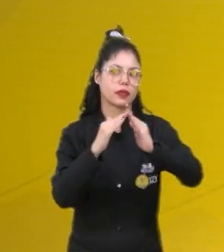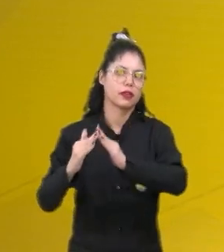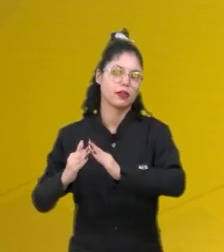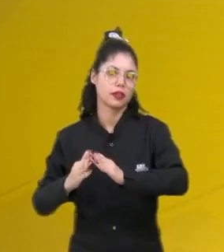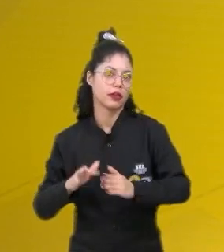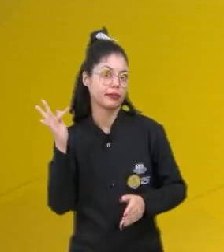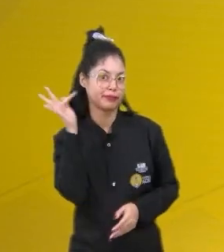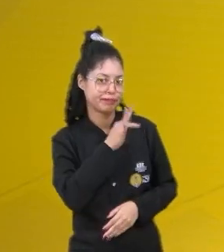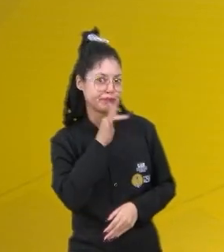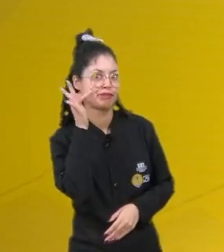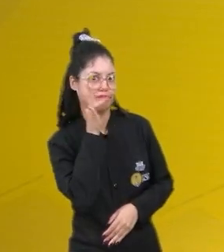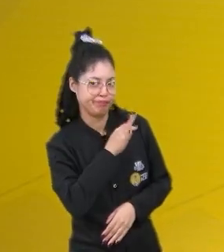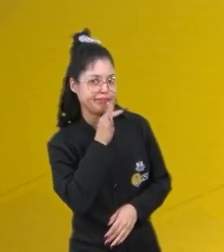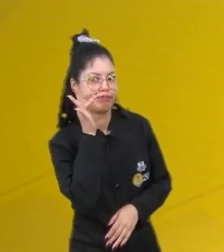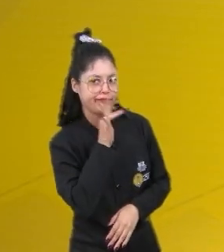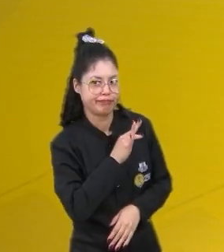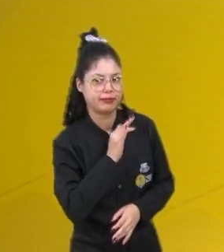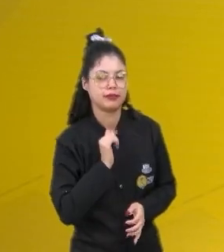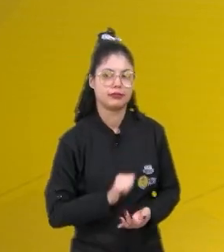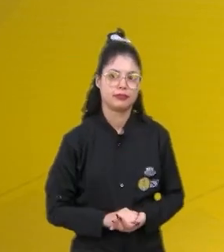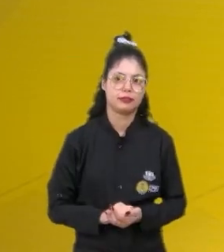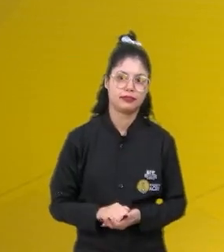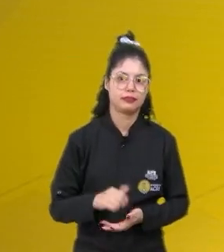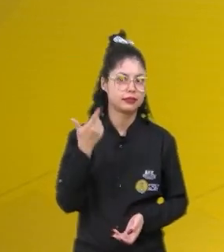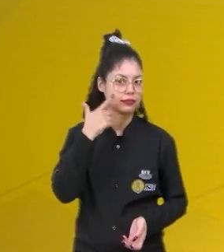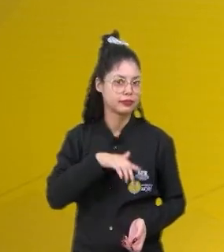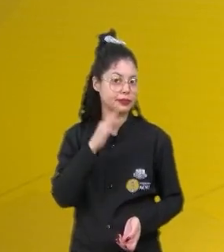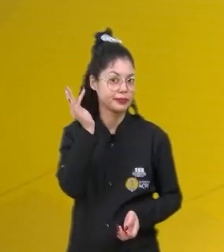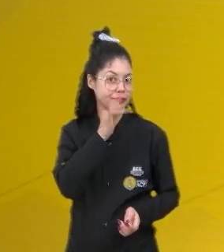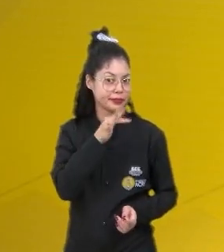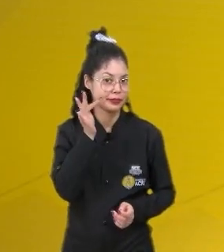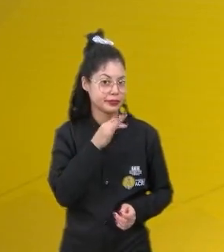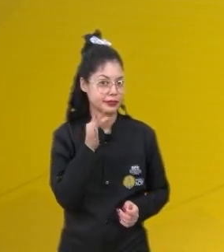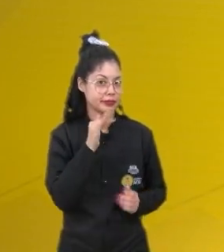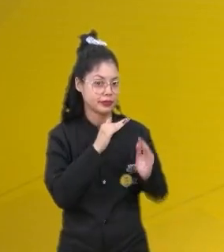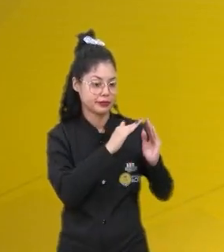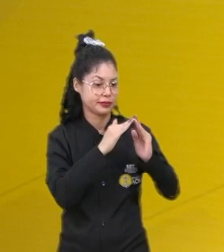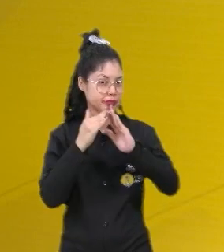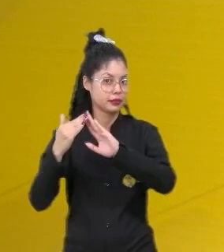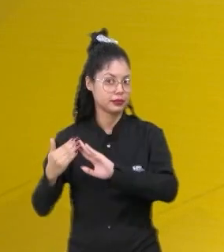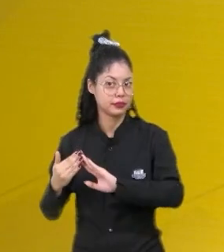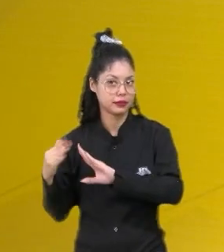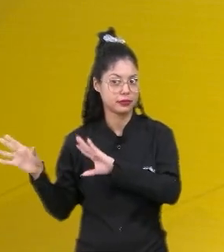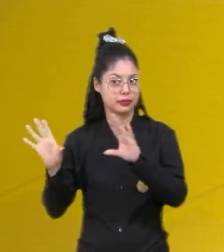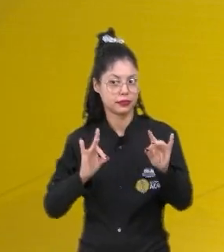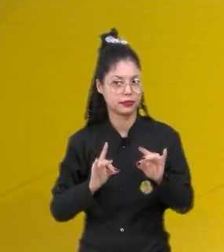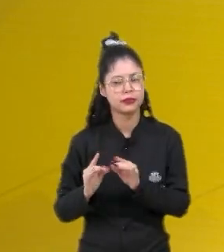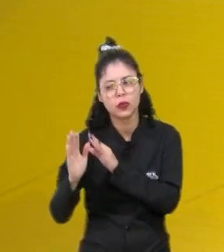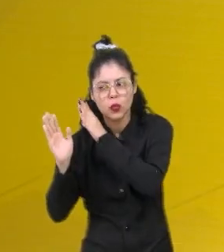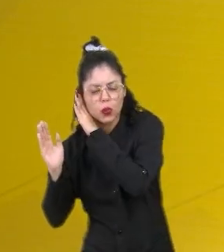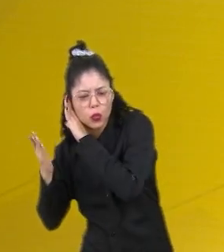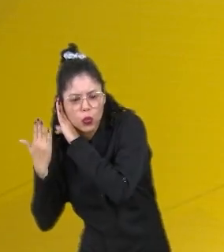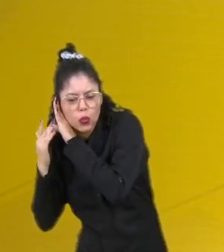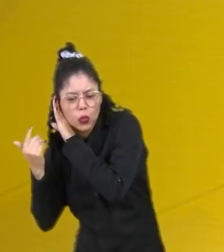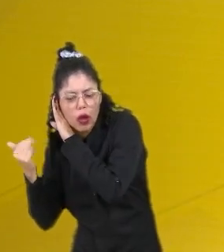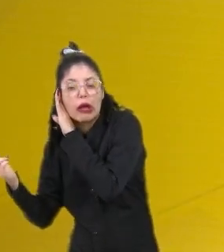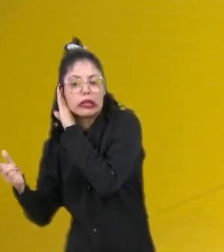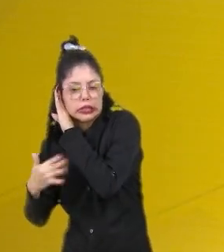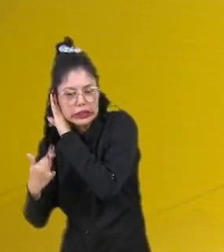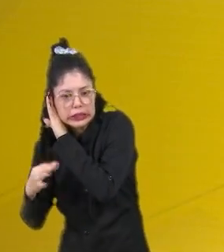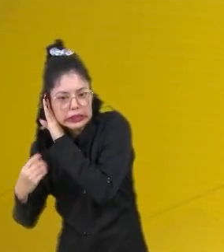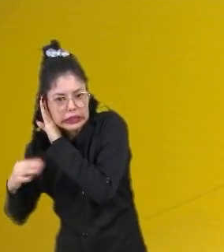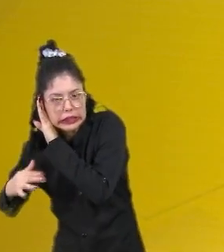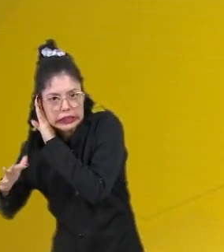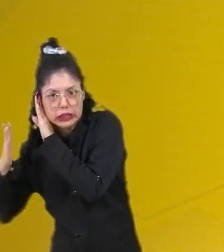vizinho fofoqueiro, né? Então, por que você consegue ouvir as fofocas do seu vizinho, geralmente atrás da parede, atrás da porta,